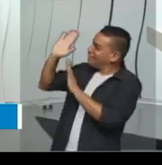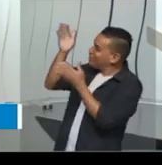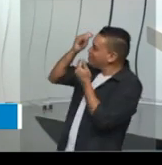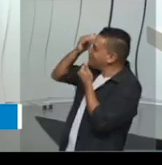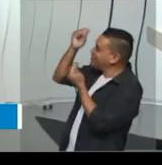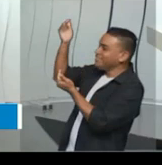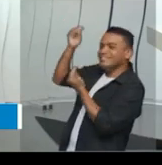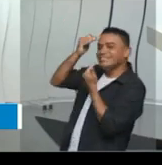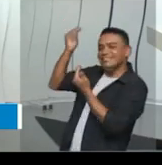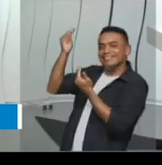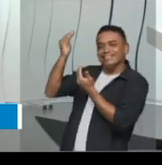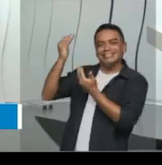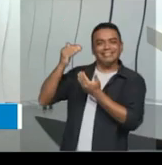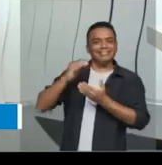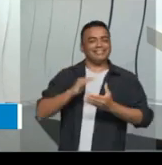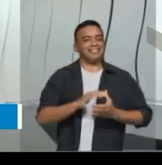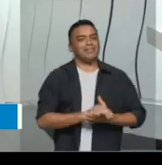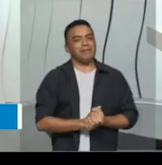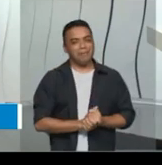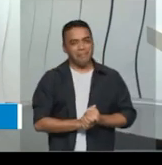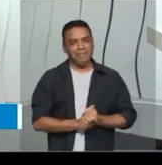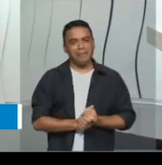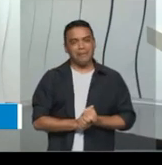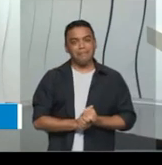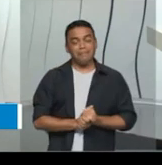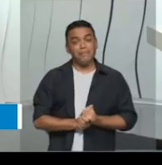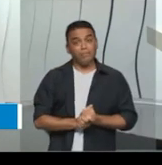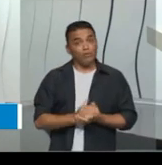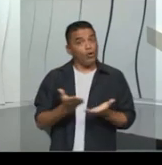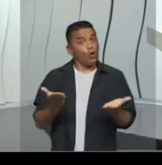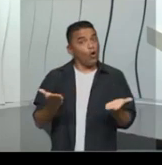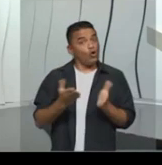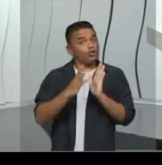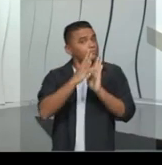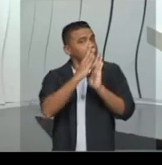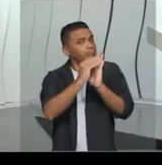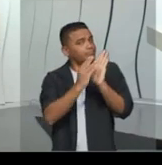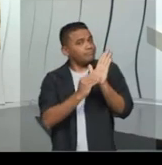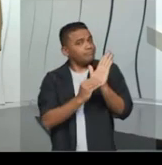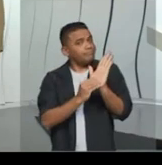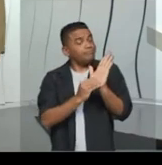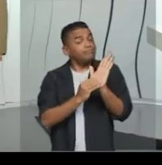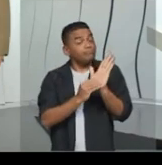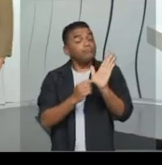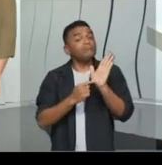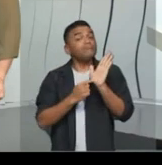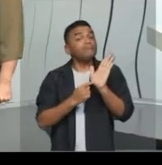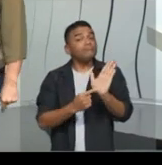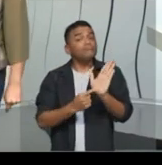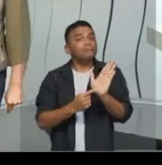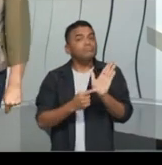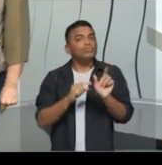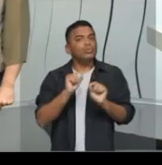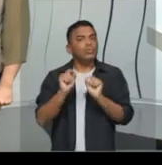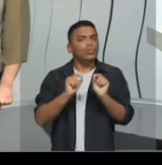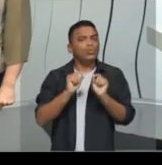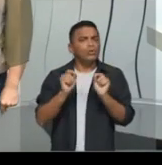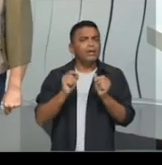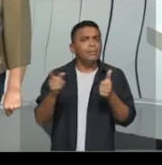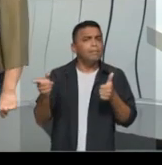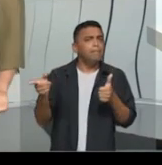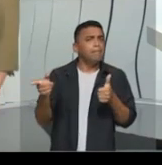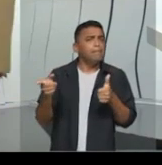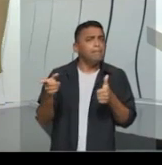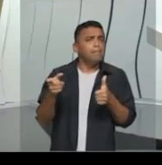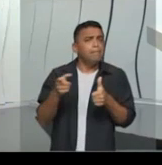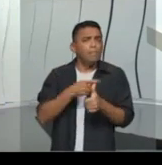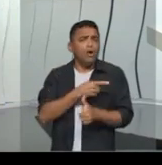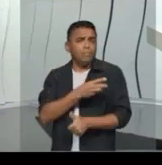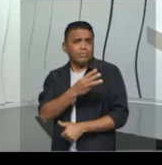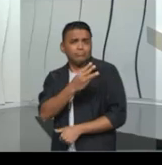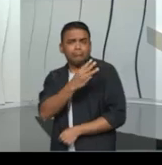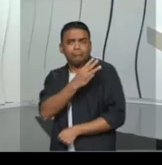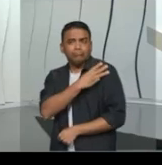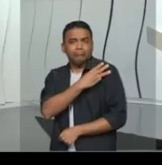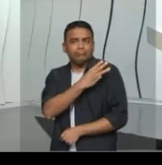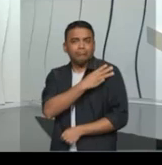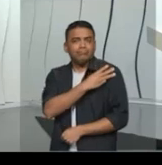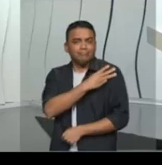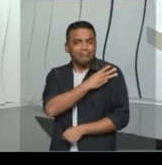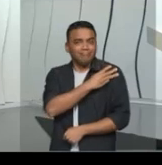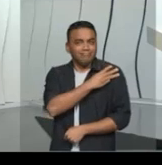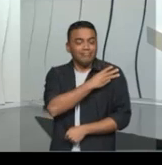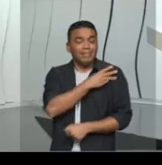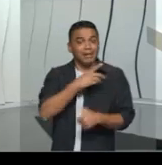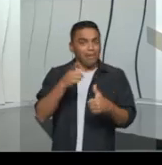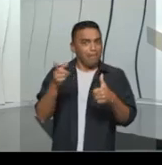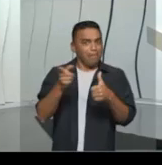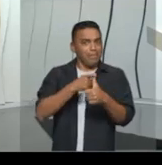Hermes! Bom, trabalharemos a princípio os assuntos de terceira série do ensino médio. O